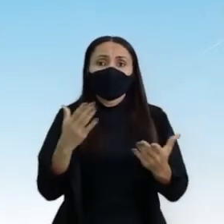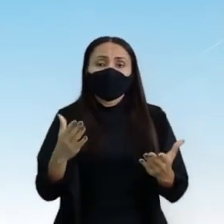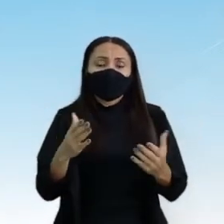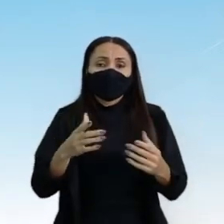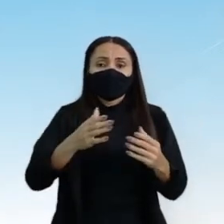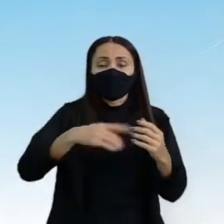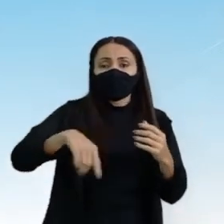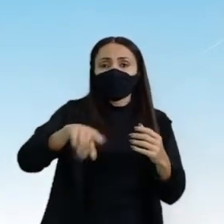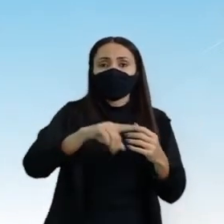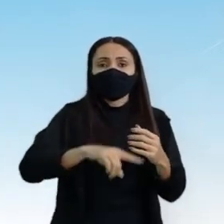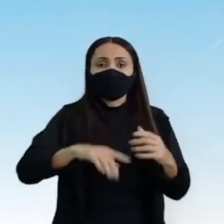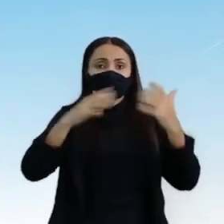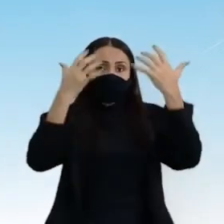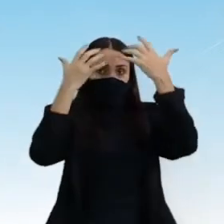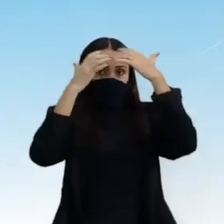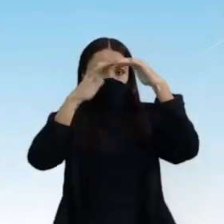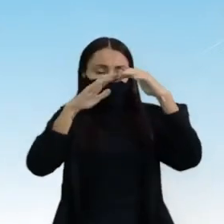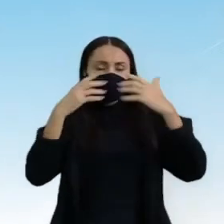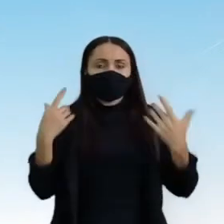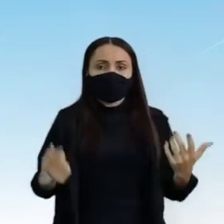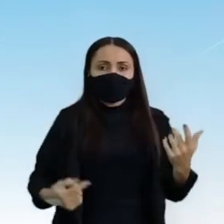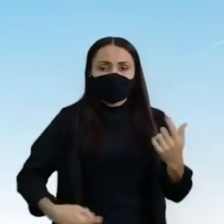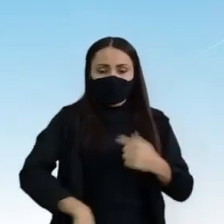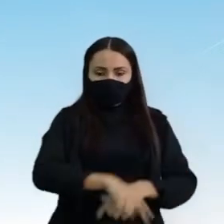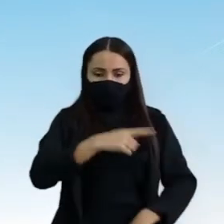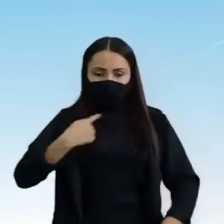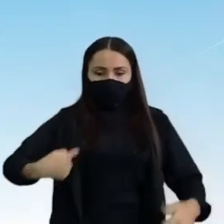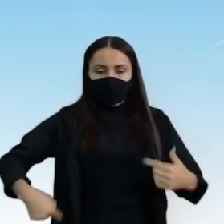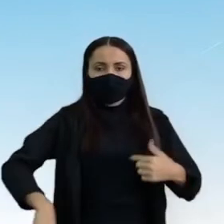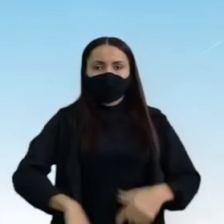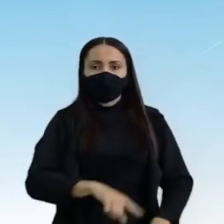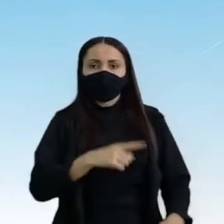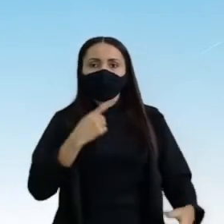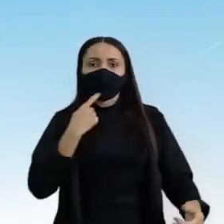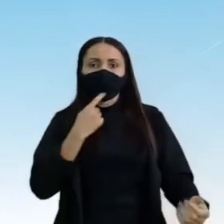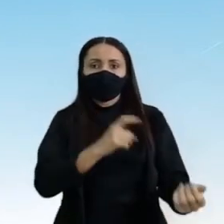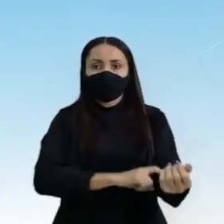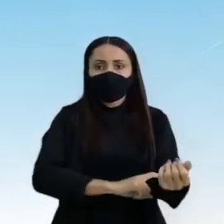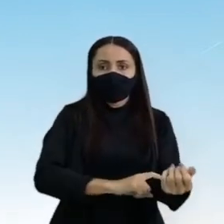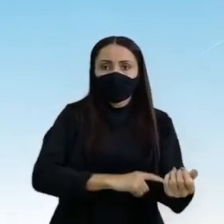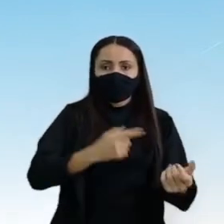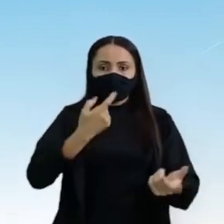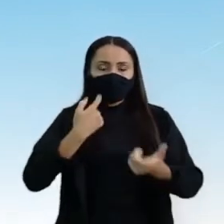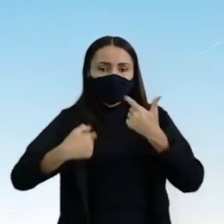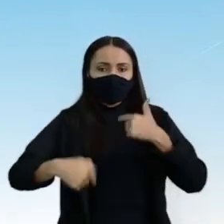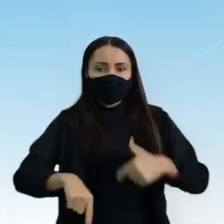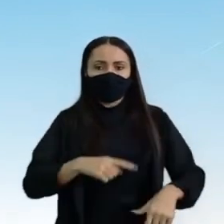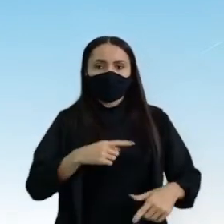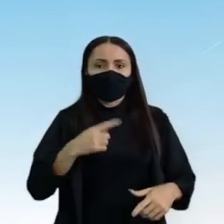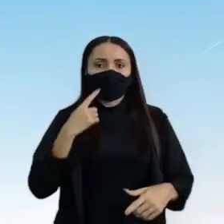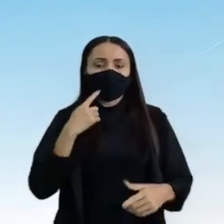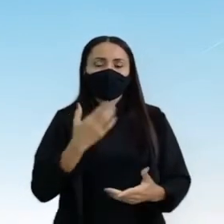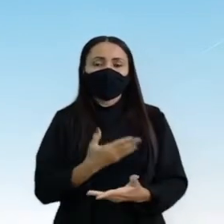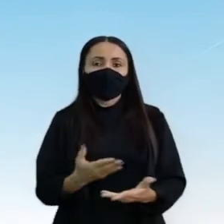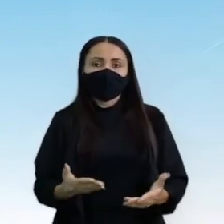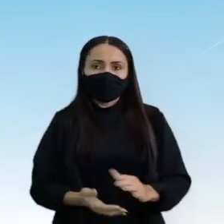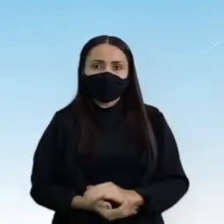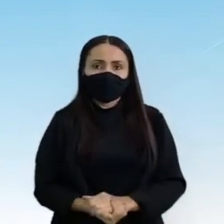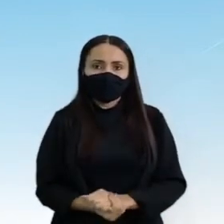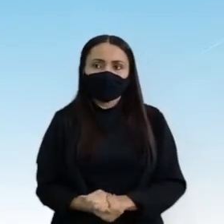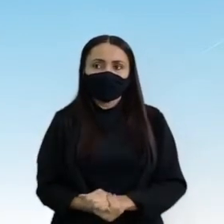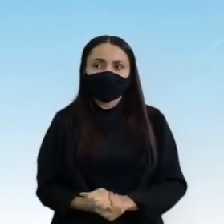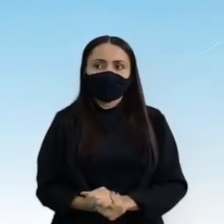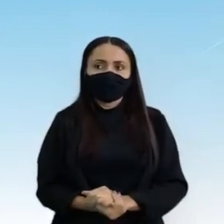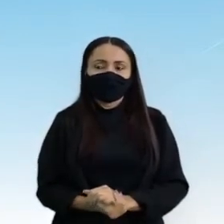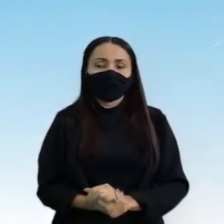âmbito cerebral, circulatório, coração, pulmão, meu sistema digestório? É a nível amplo,